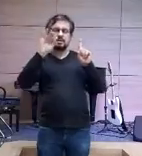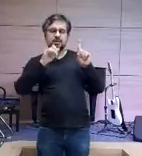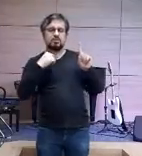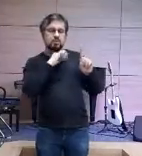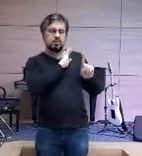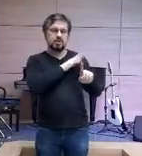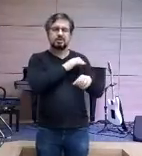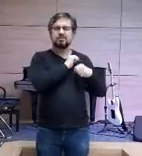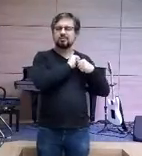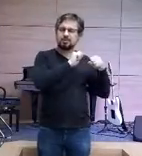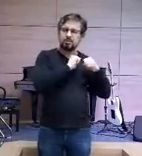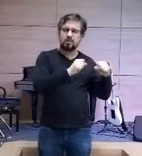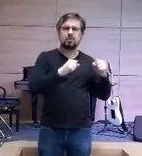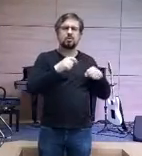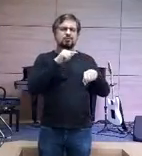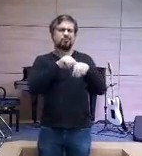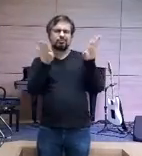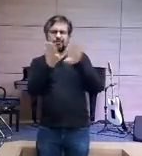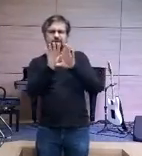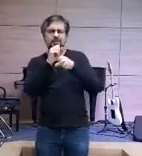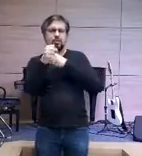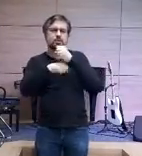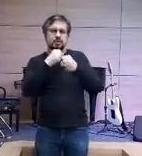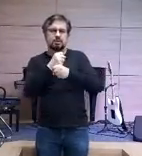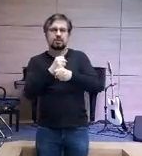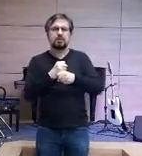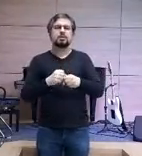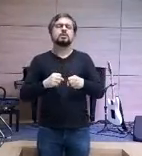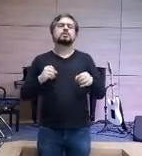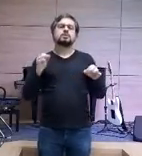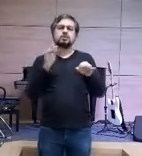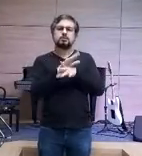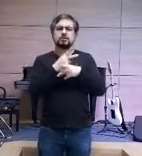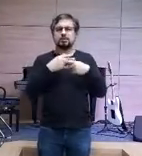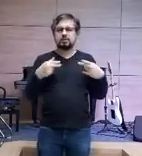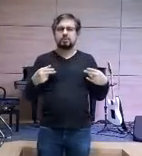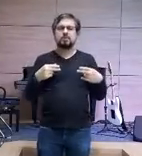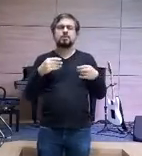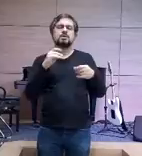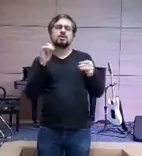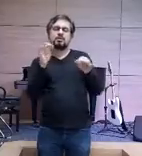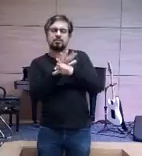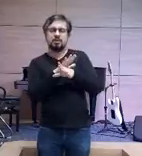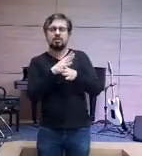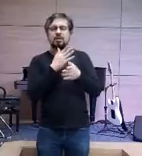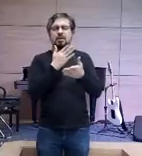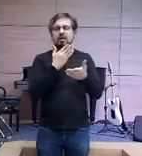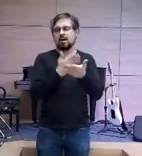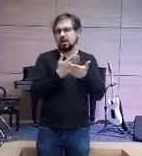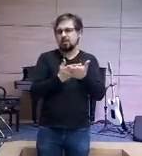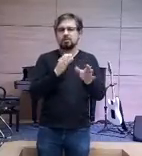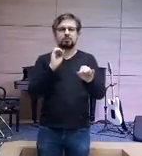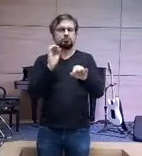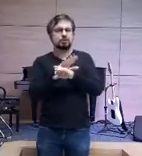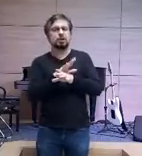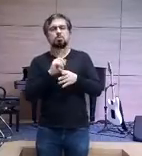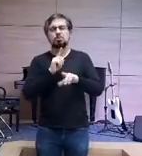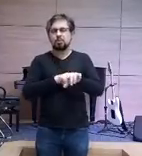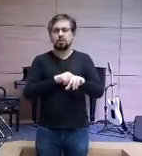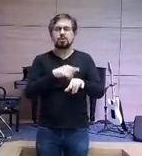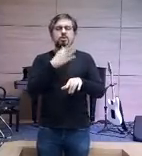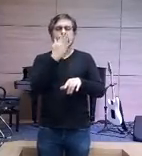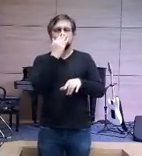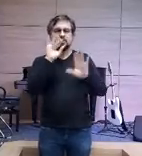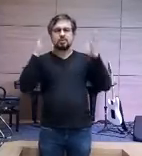é o momento que chega final de ano terminava posso dizer terminaria às aulas da faculdade da escola é momento de